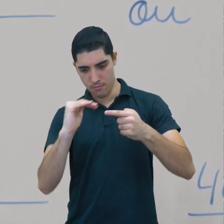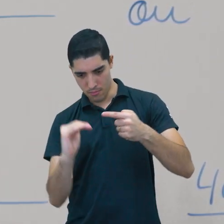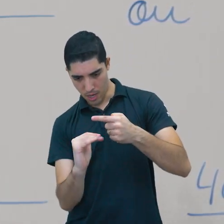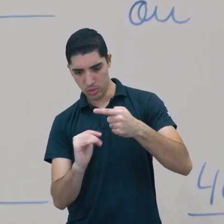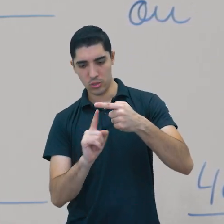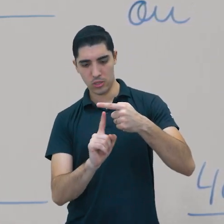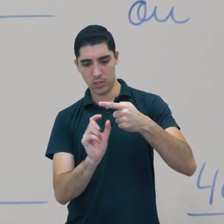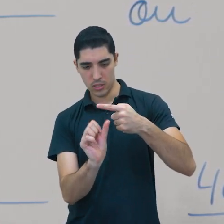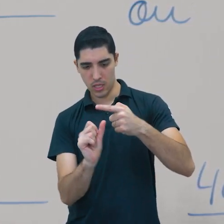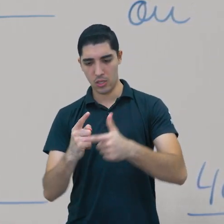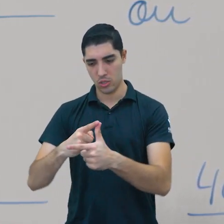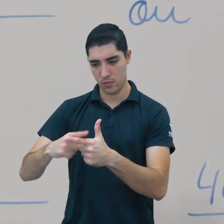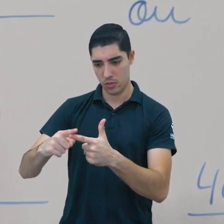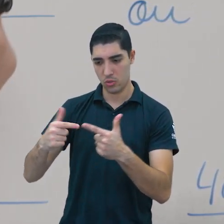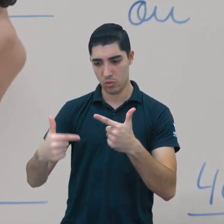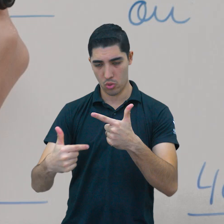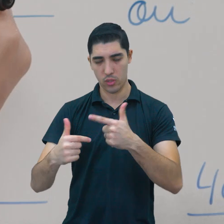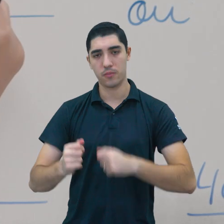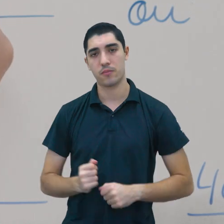embaixo. Daí eu vou ter